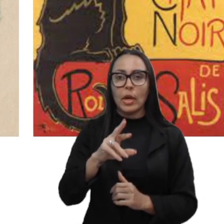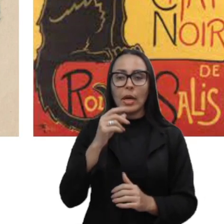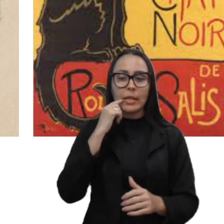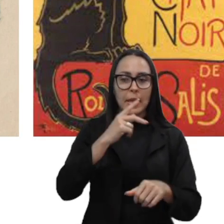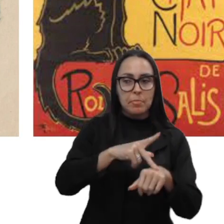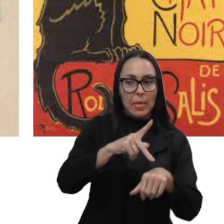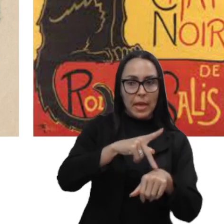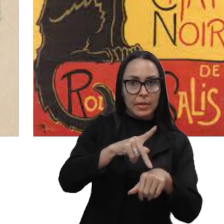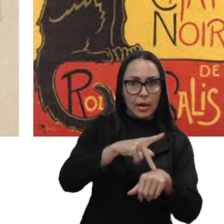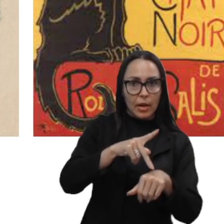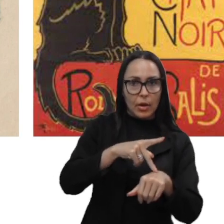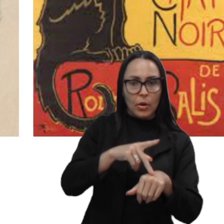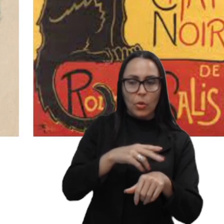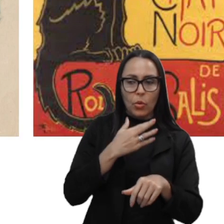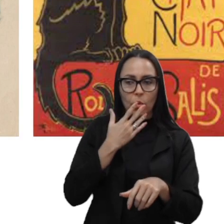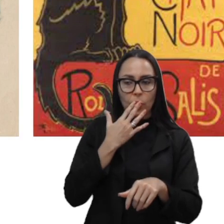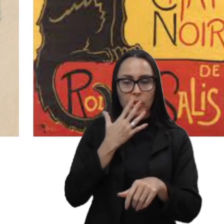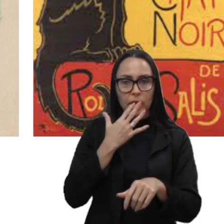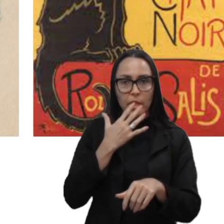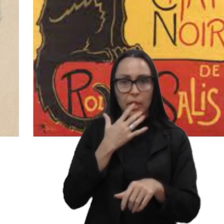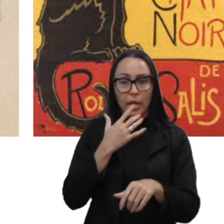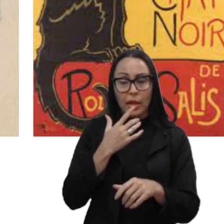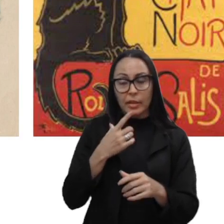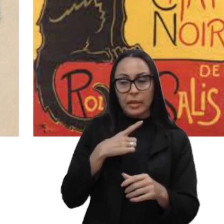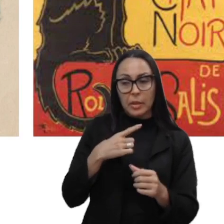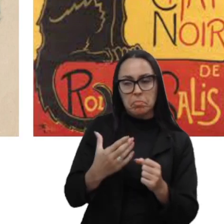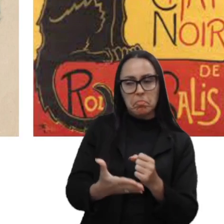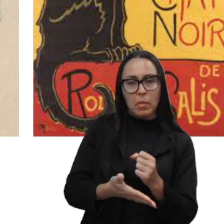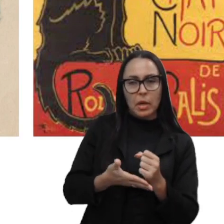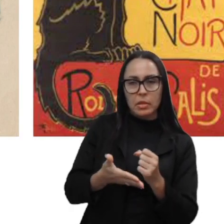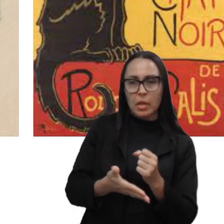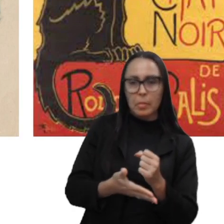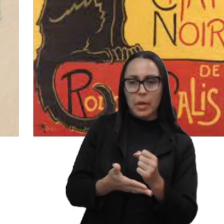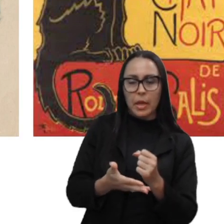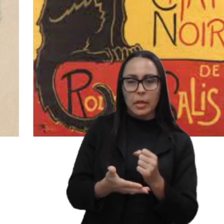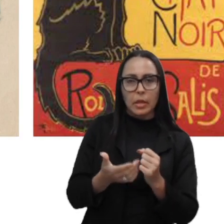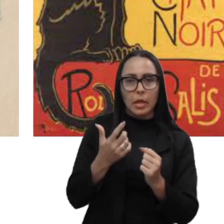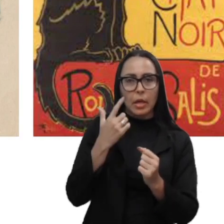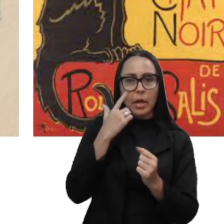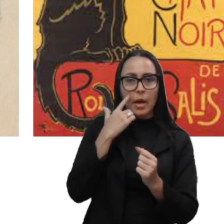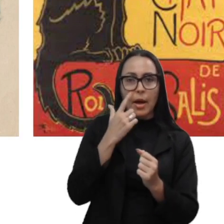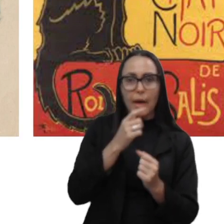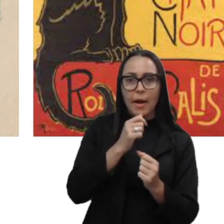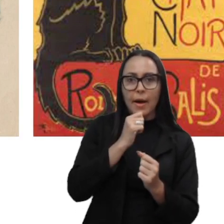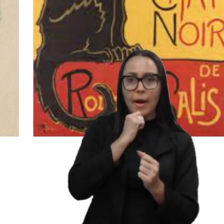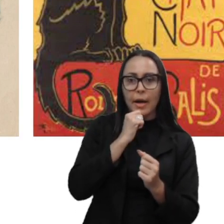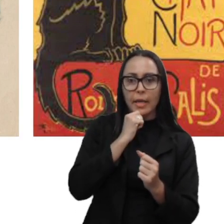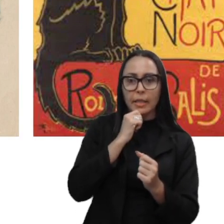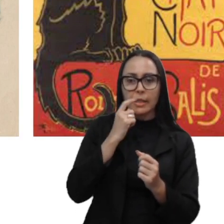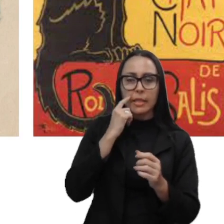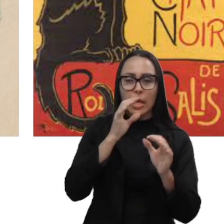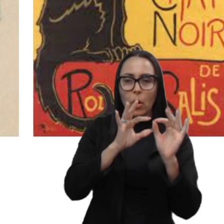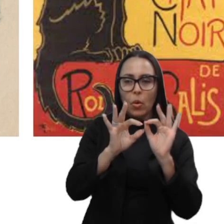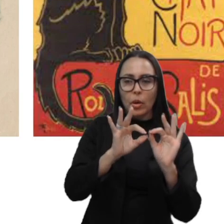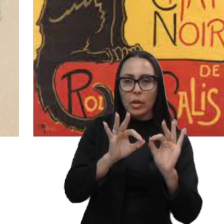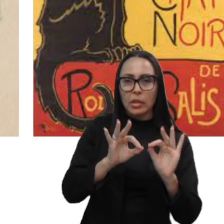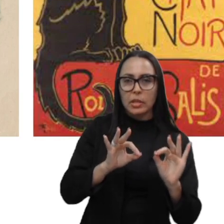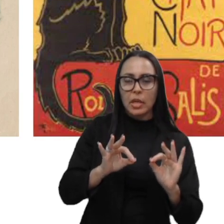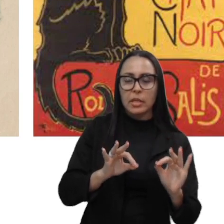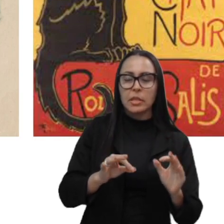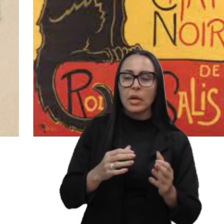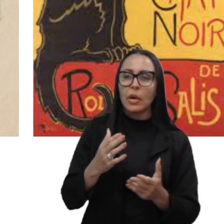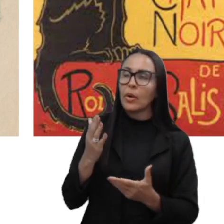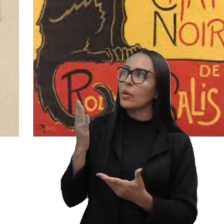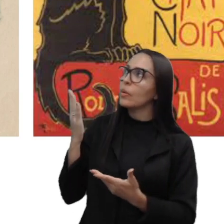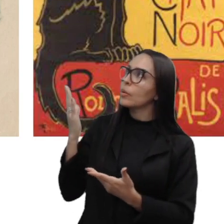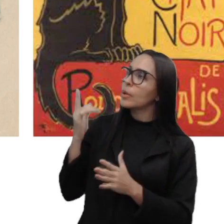colorida. E aqui a gente tem basicamente ainda esse estilo decorativo, mas esse estilo